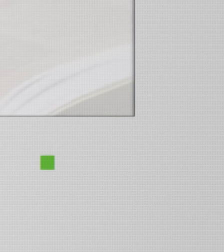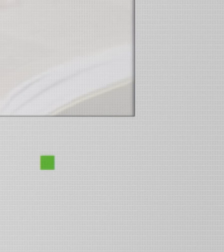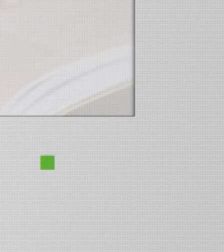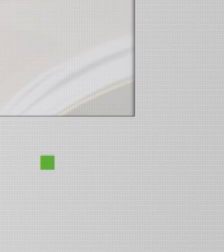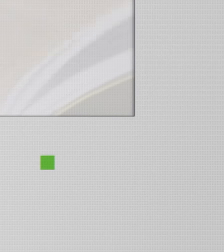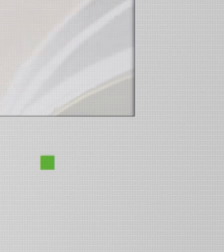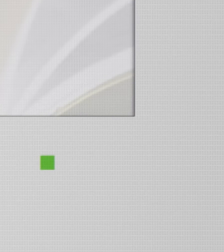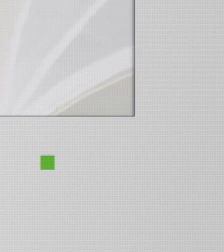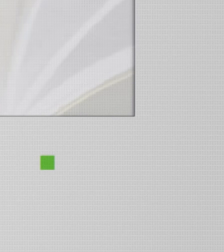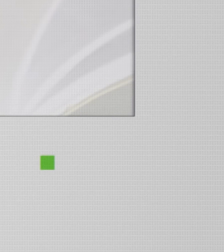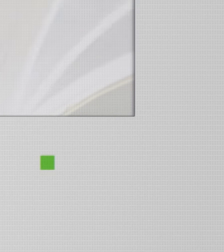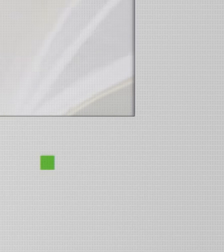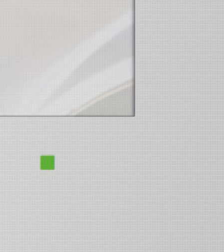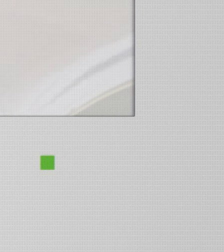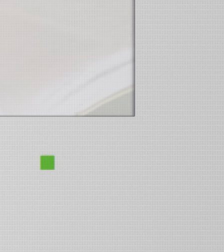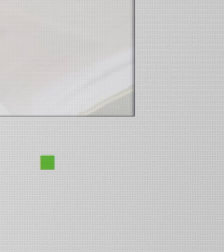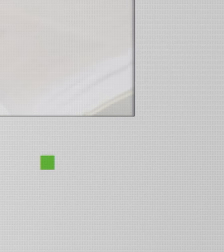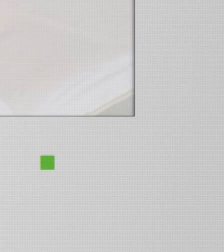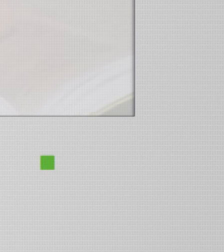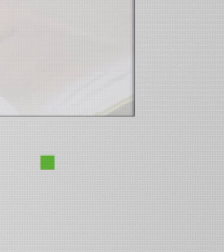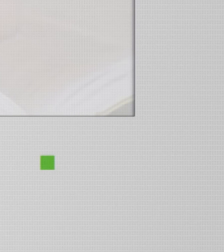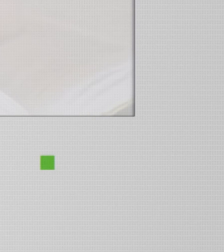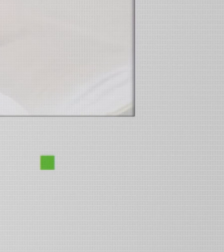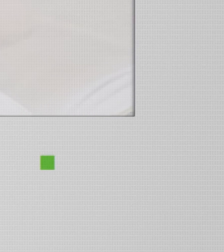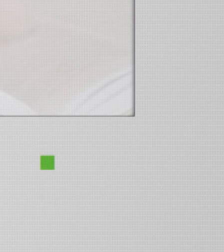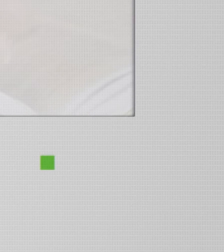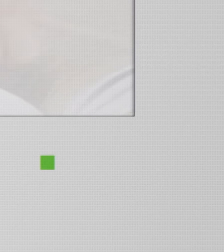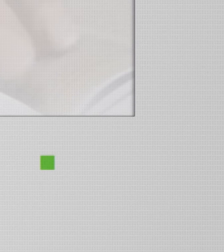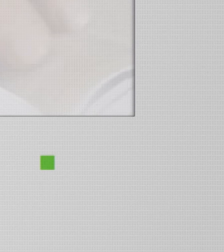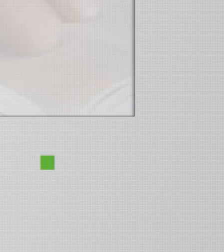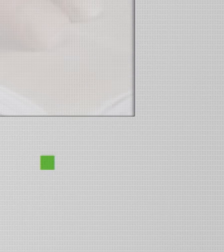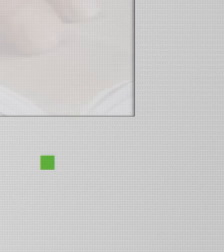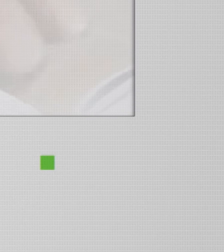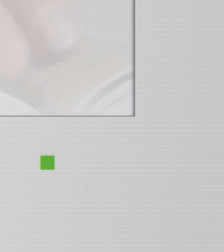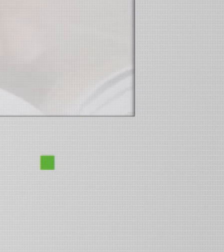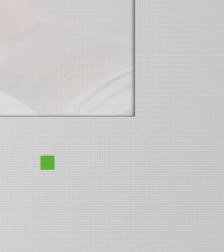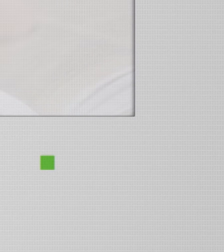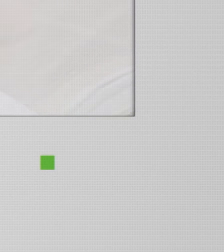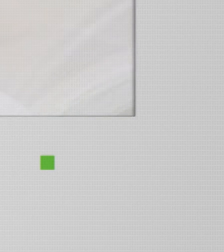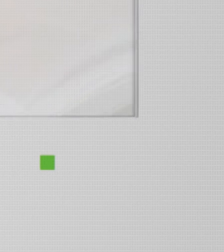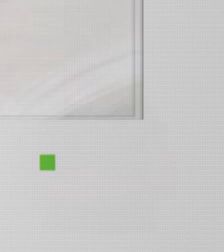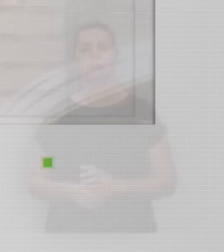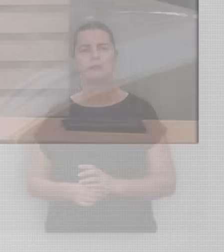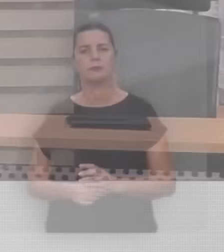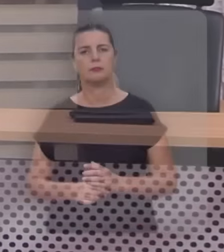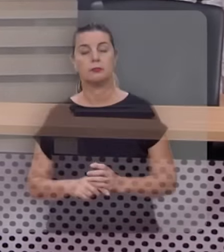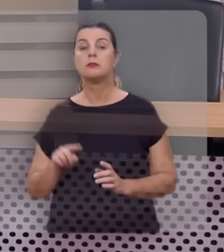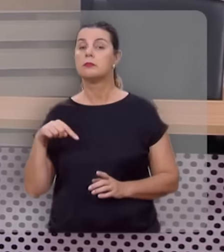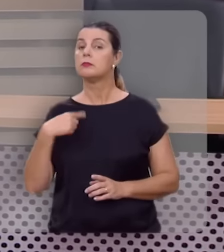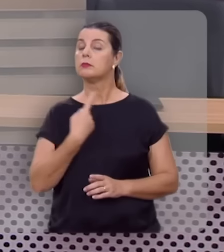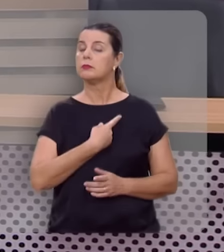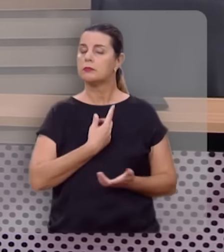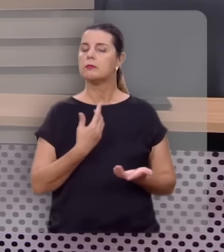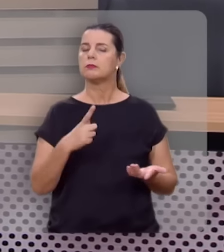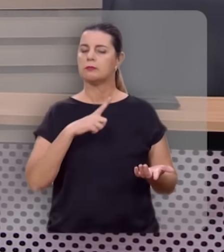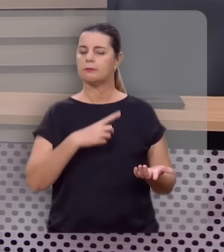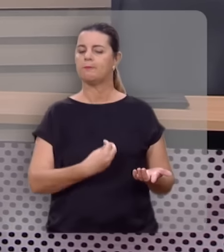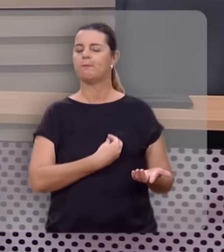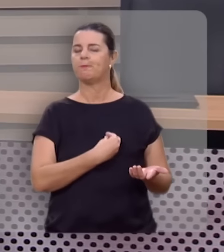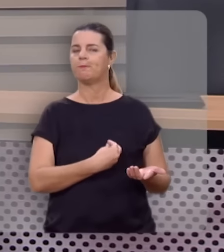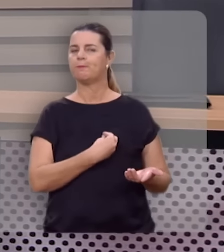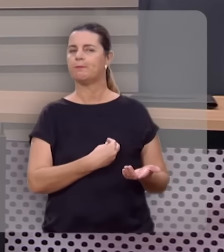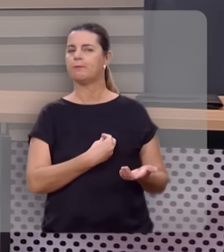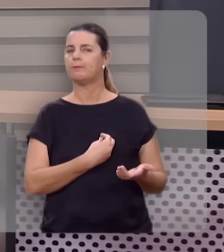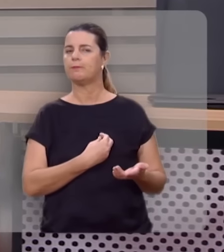no leito da enfermidade. Na doença, tu lhe afofas a cama. Nós estamos